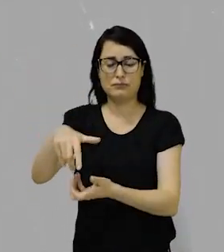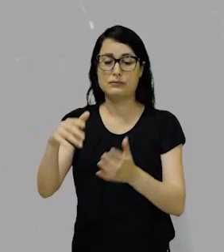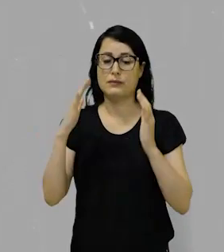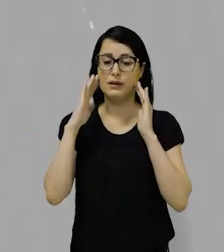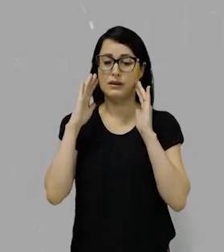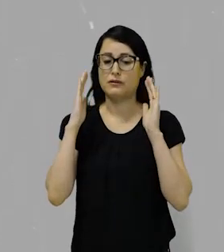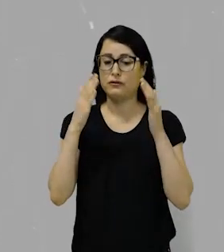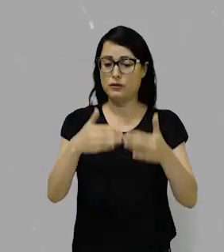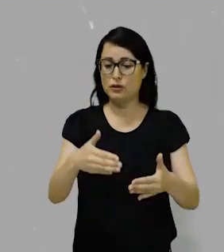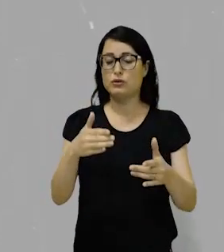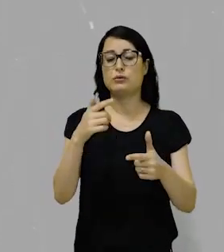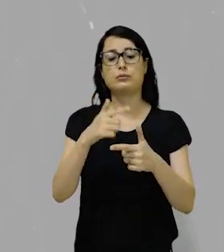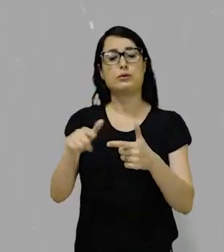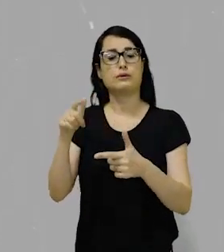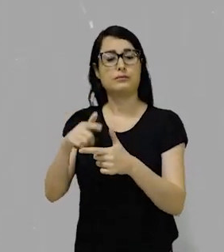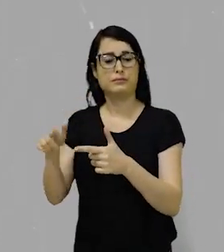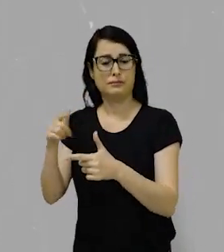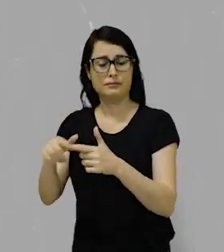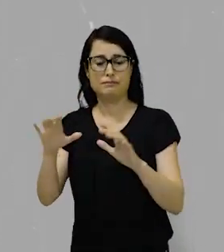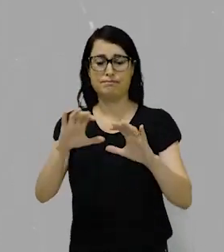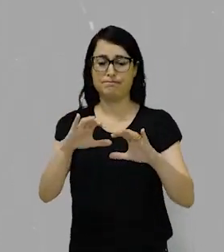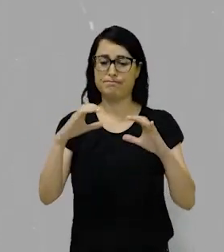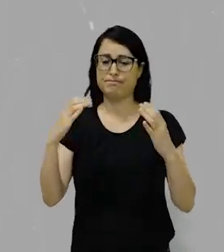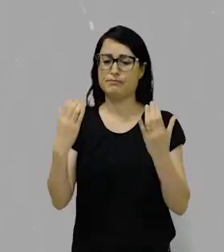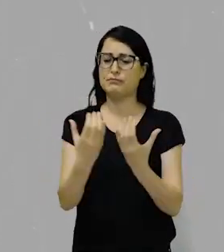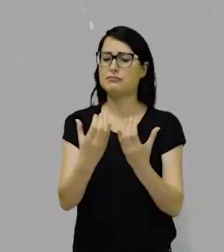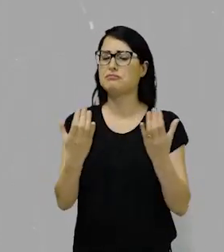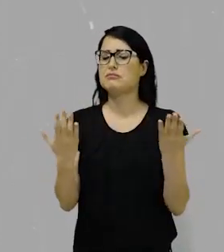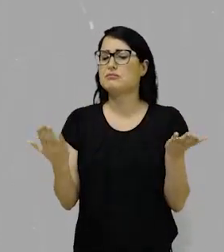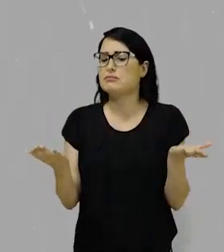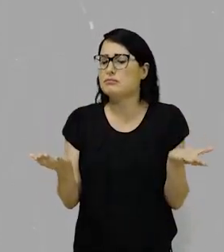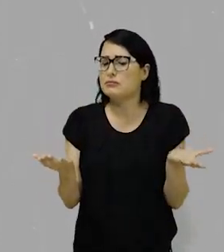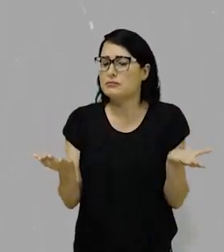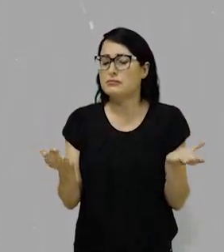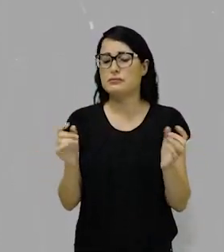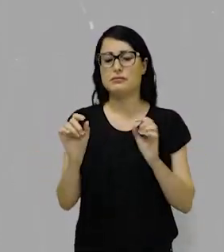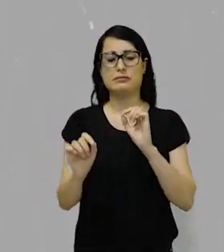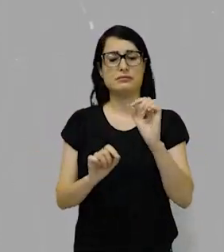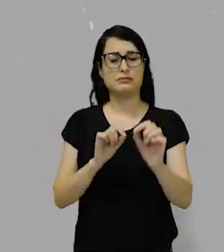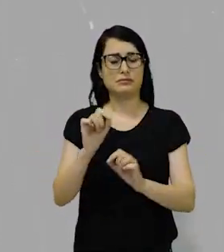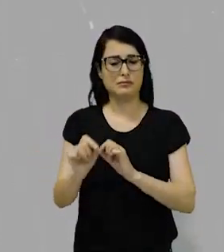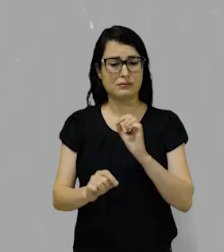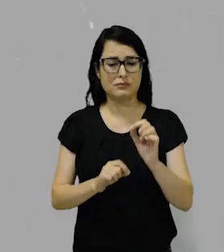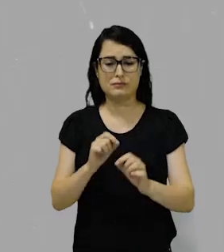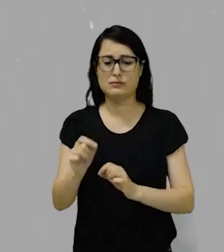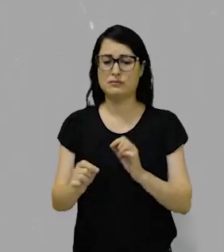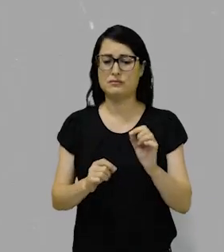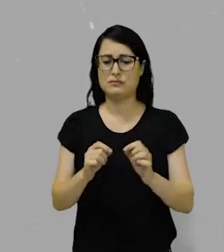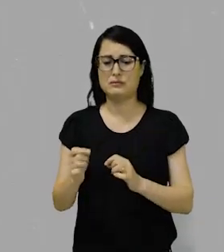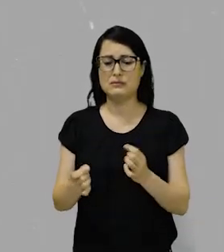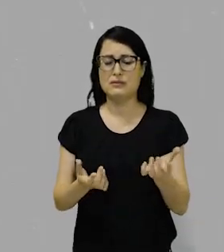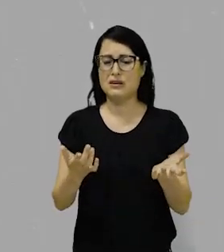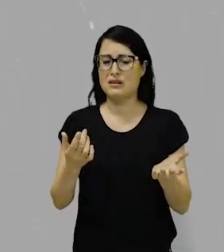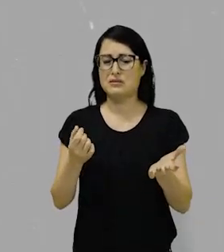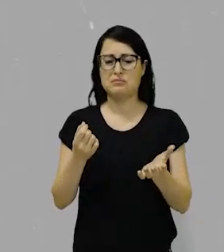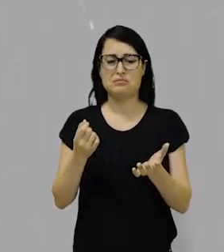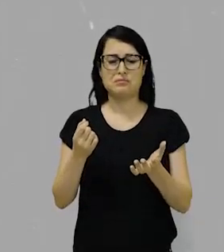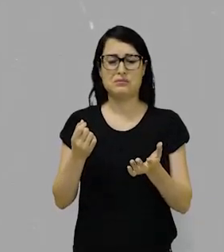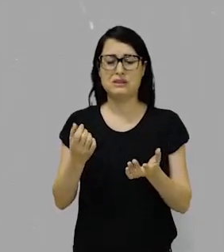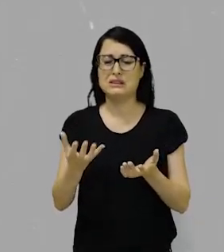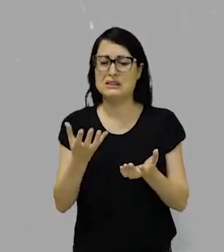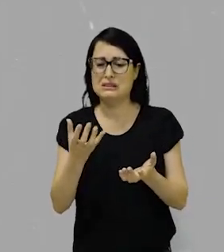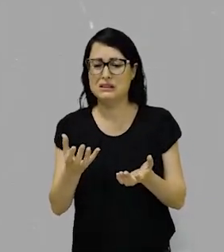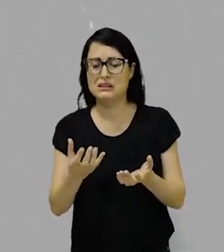dessa problemática, para essas conferências, não era o consumismo em si, não era